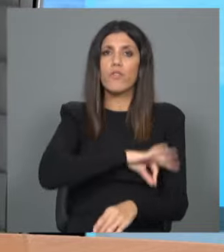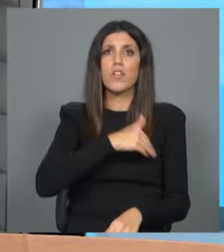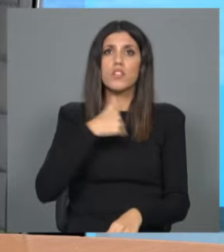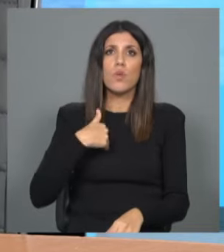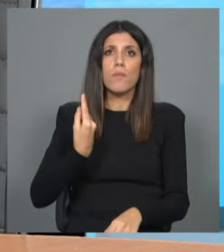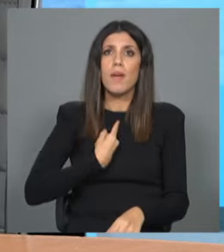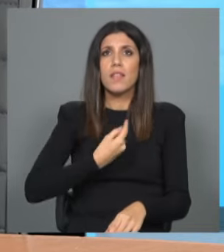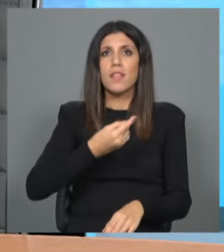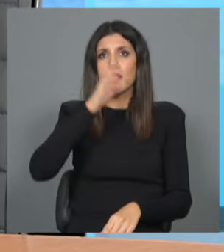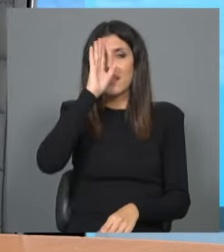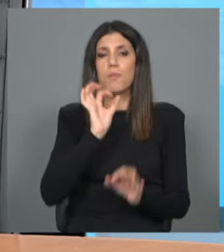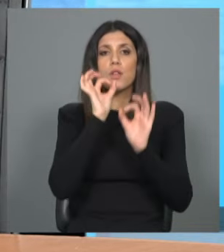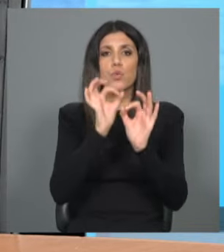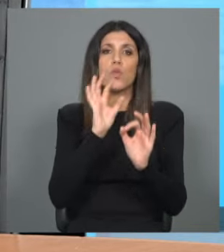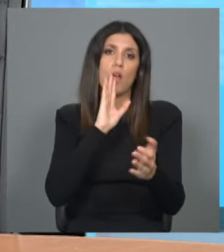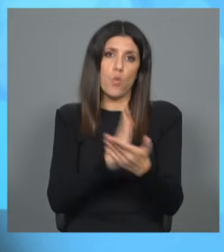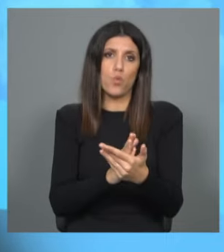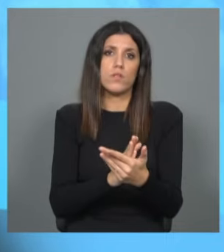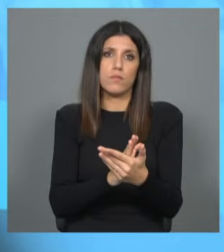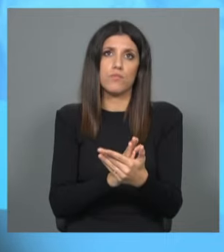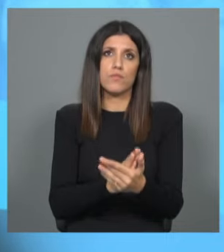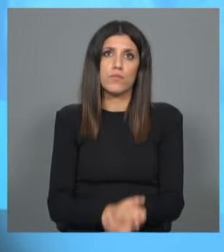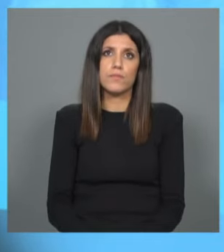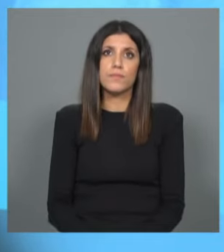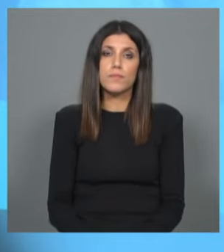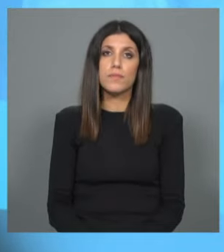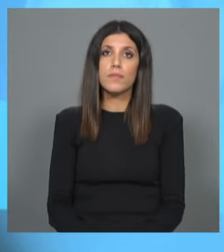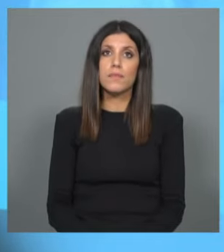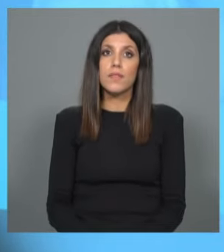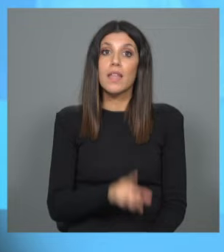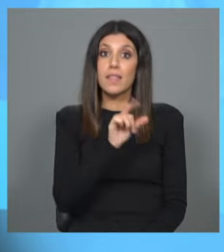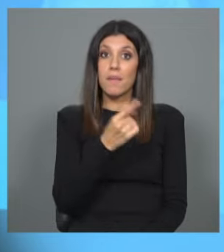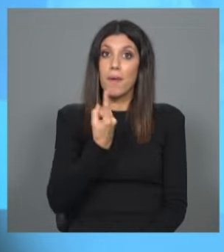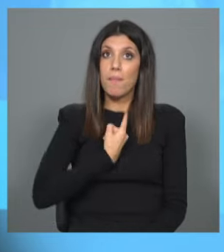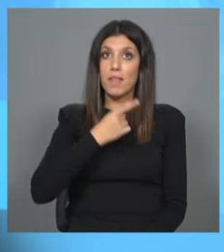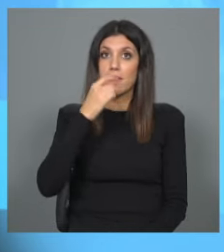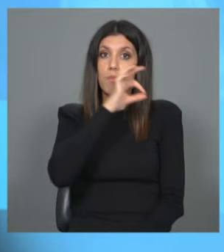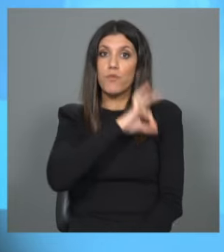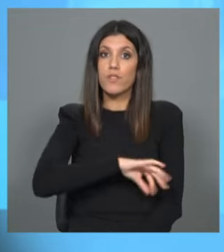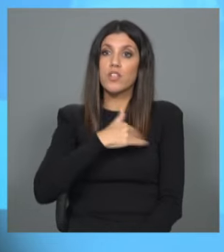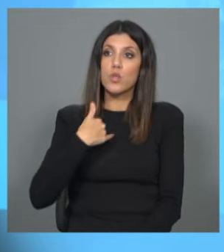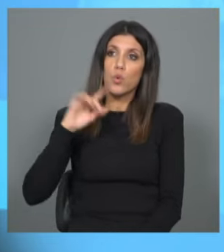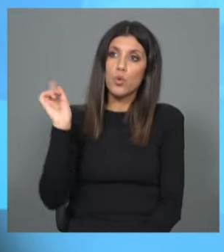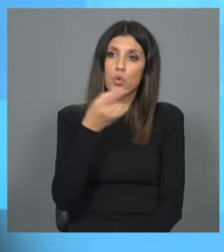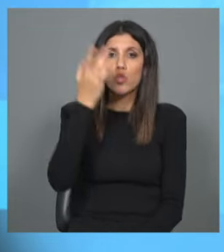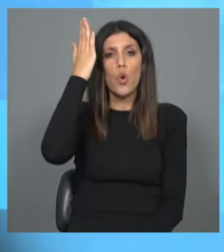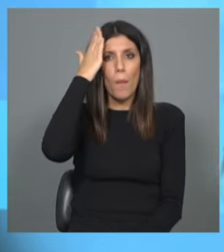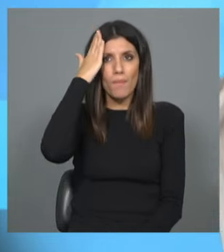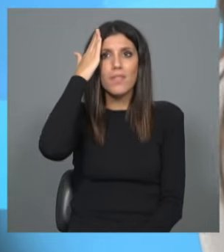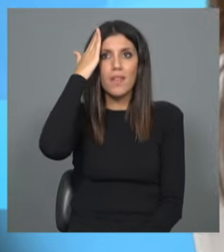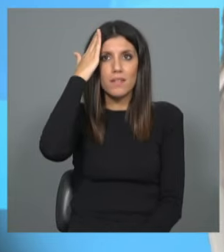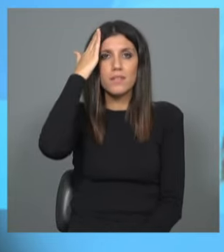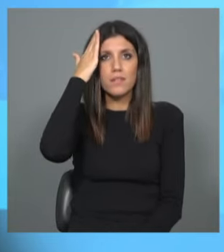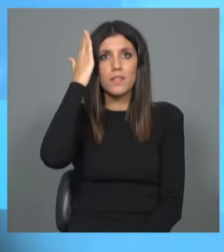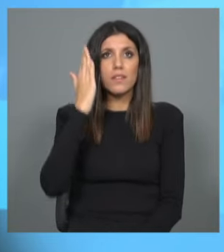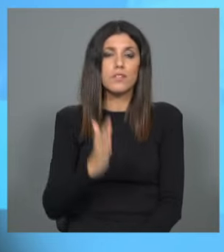urgência. E acredito que nesse currículo estarão as tais competências essenciais e creio que isso pode ser muito útil também perceber de que